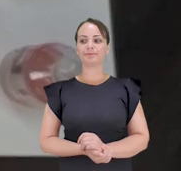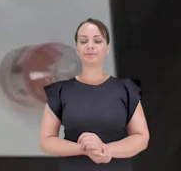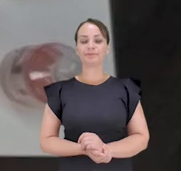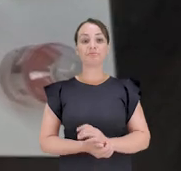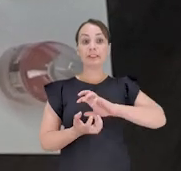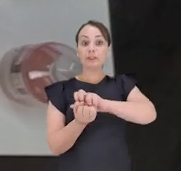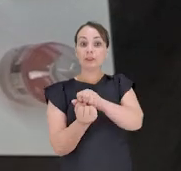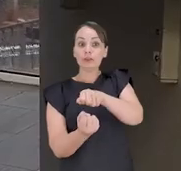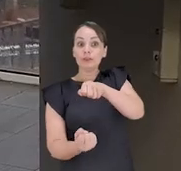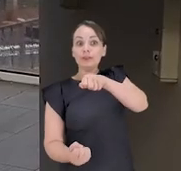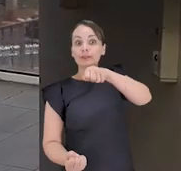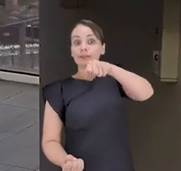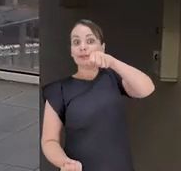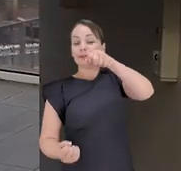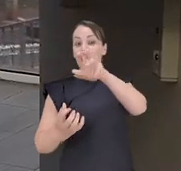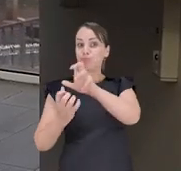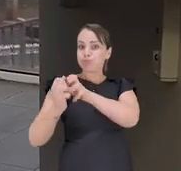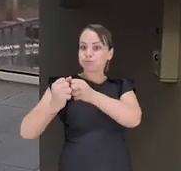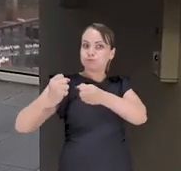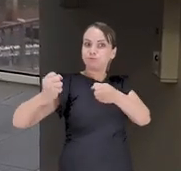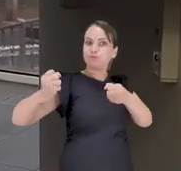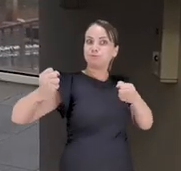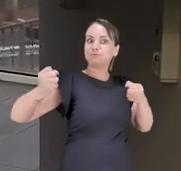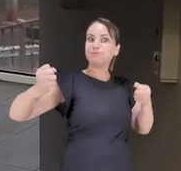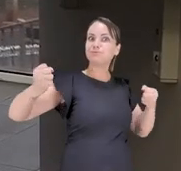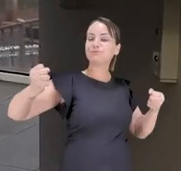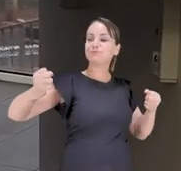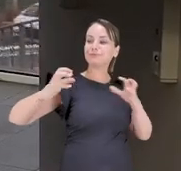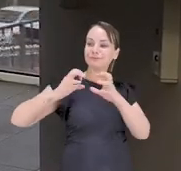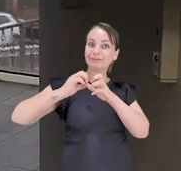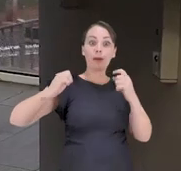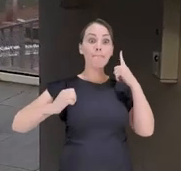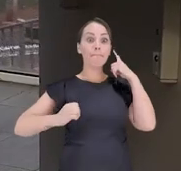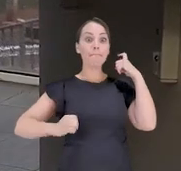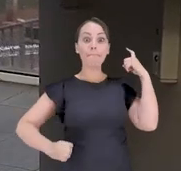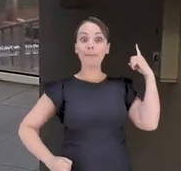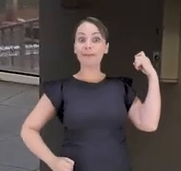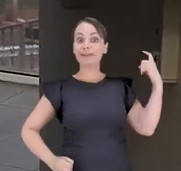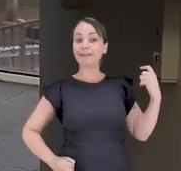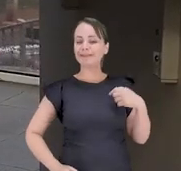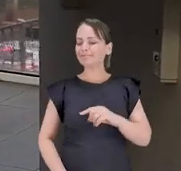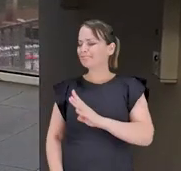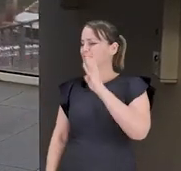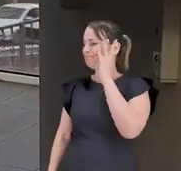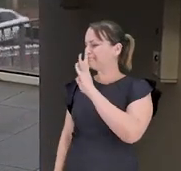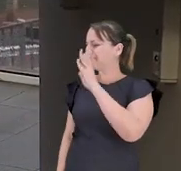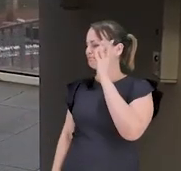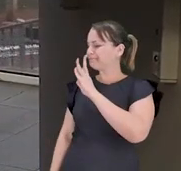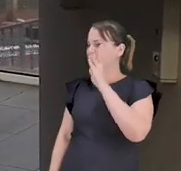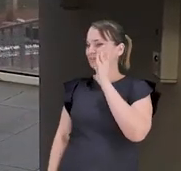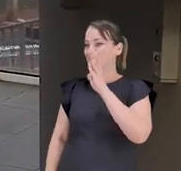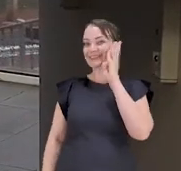Ela estica bastante e faz um bubble pop muito alto também. Muito legal, muito